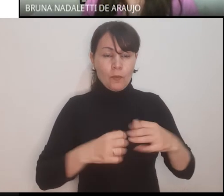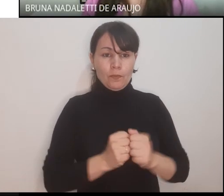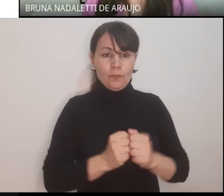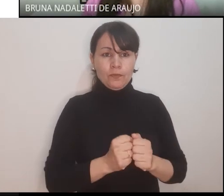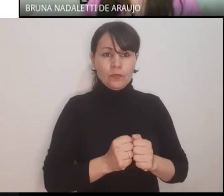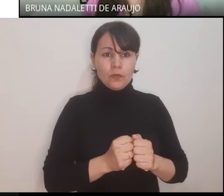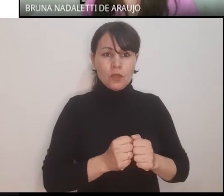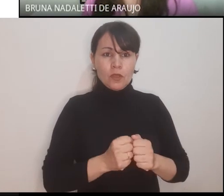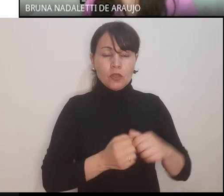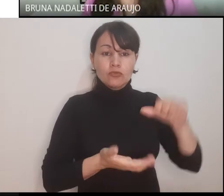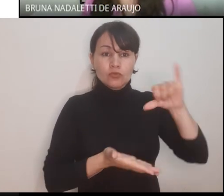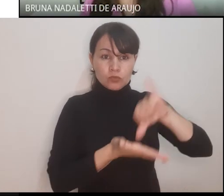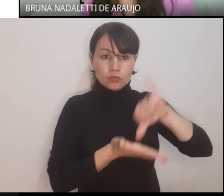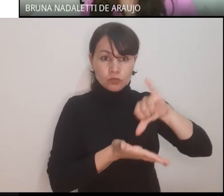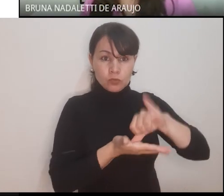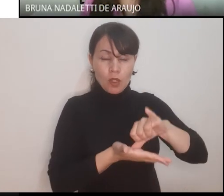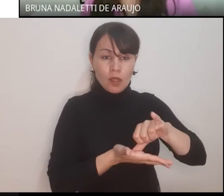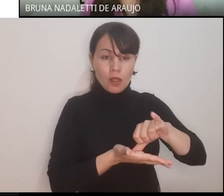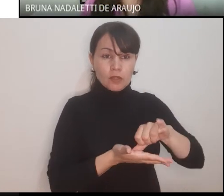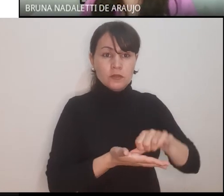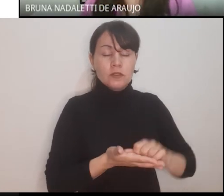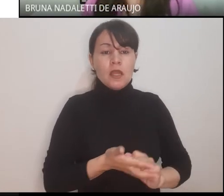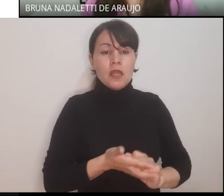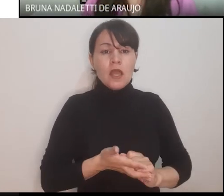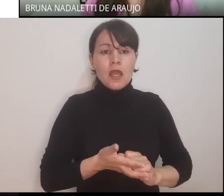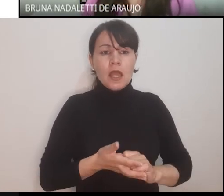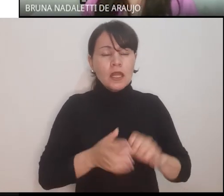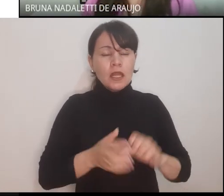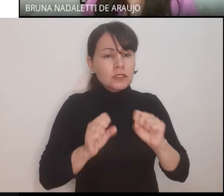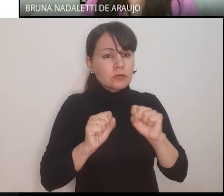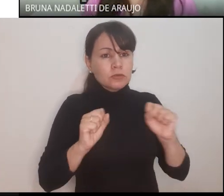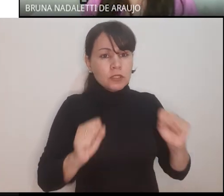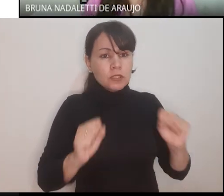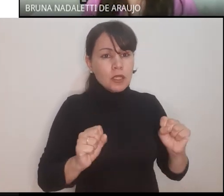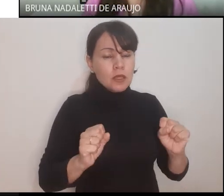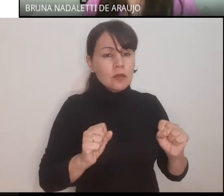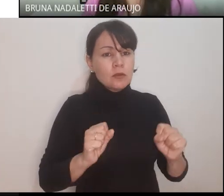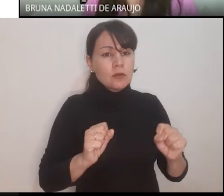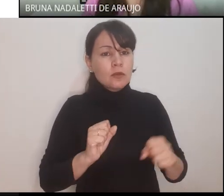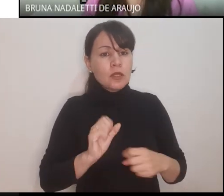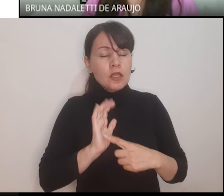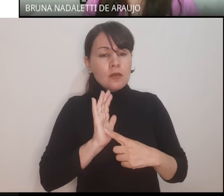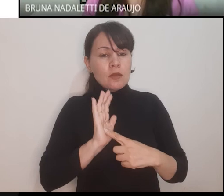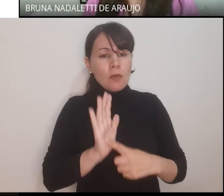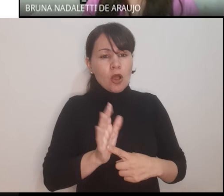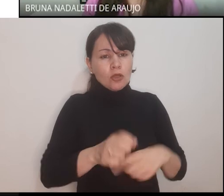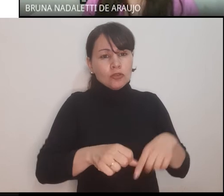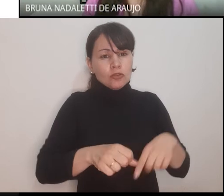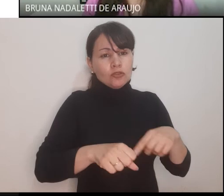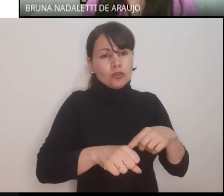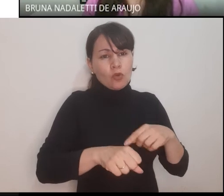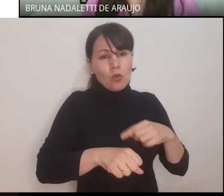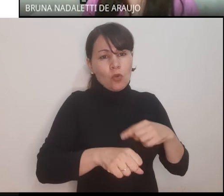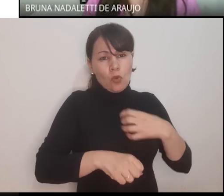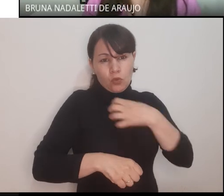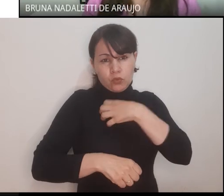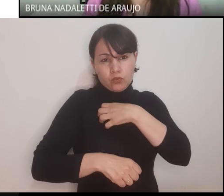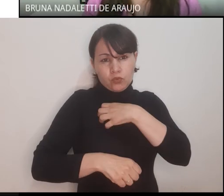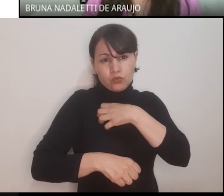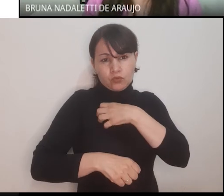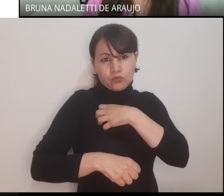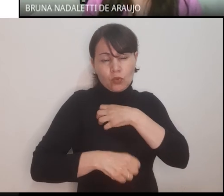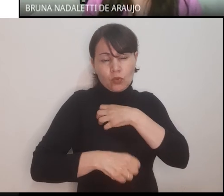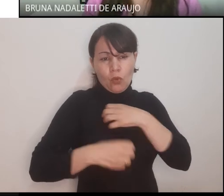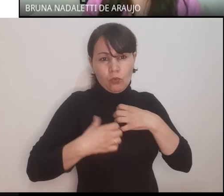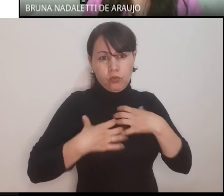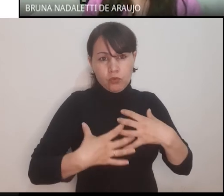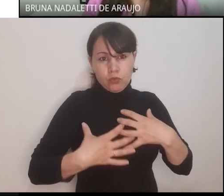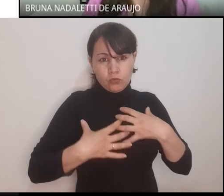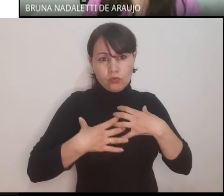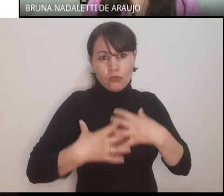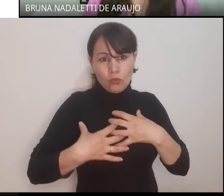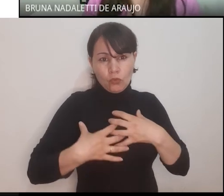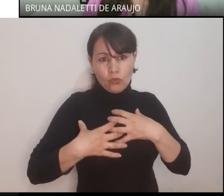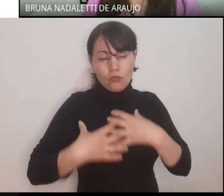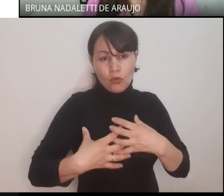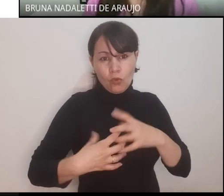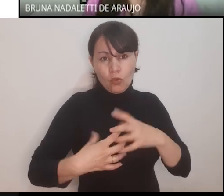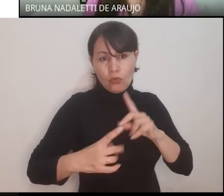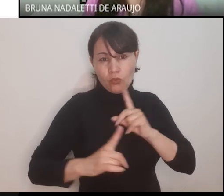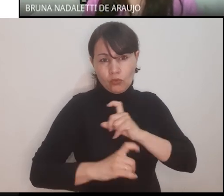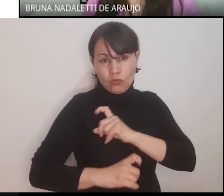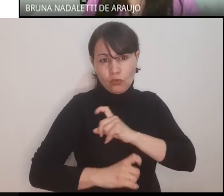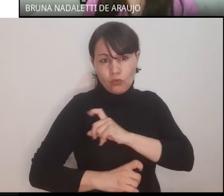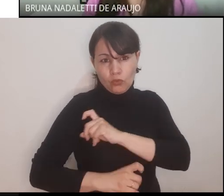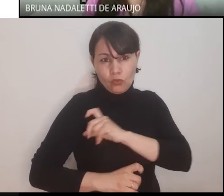catéter, elas são superficiais e apresentam sinais inflamatórios ou sinais flogísticos, o